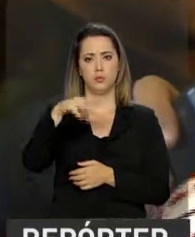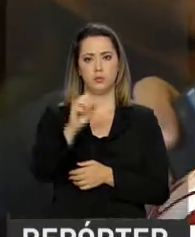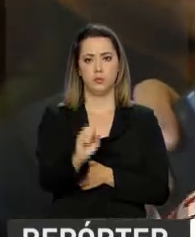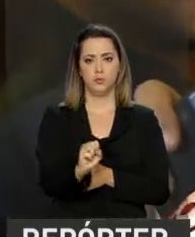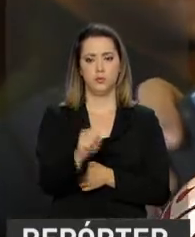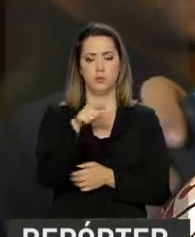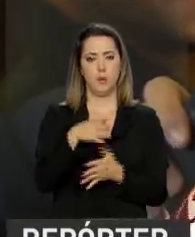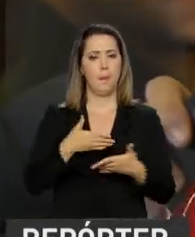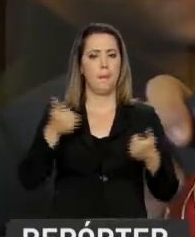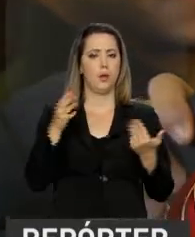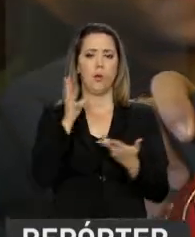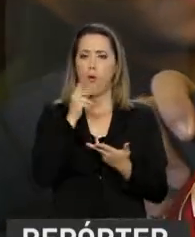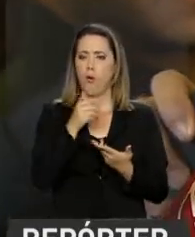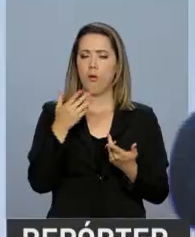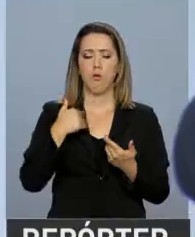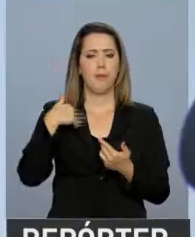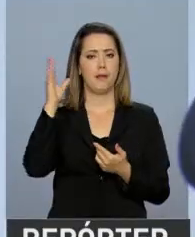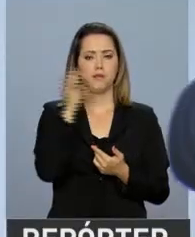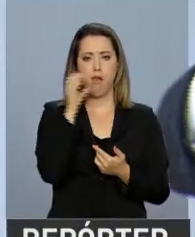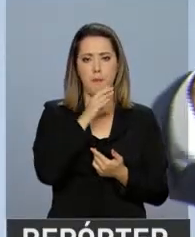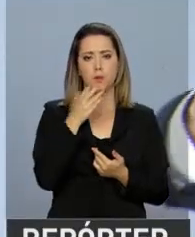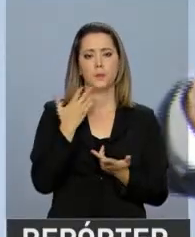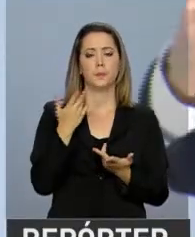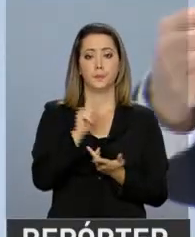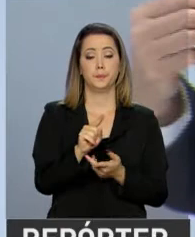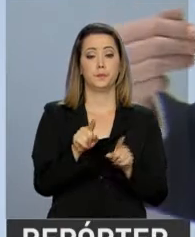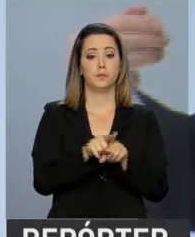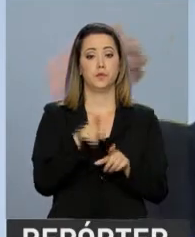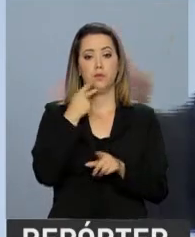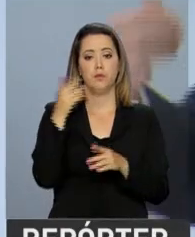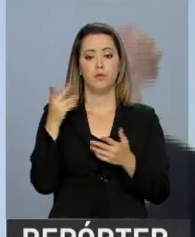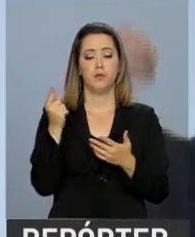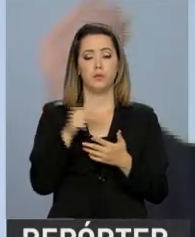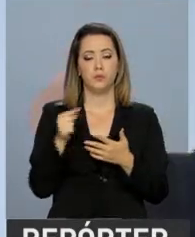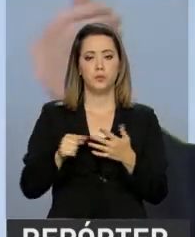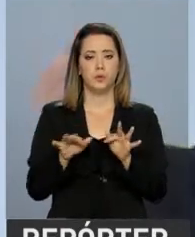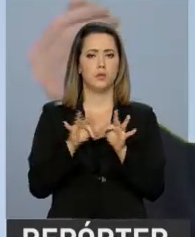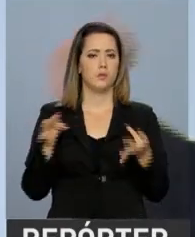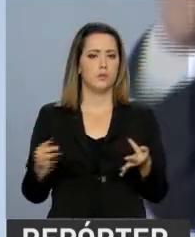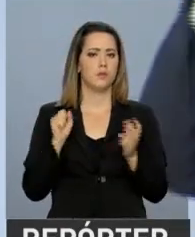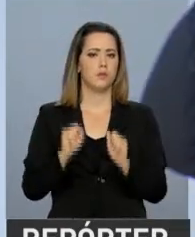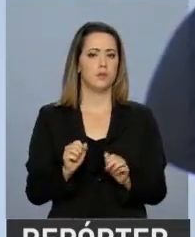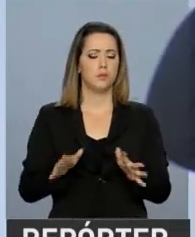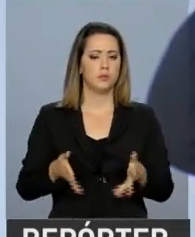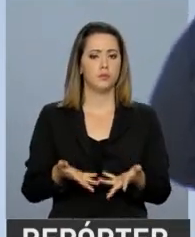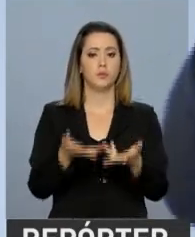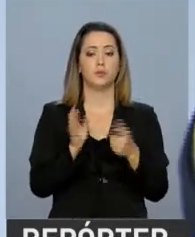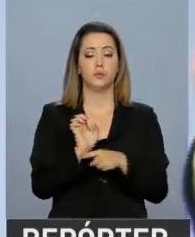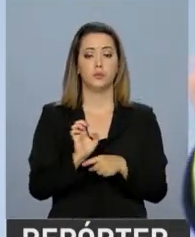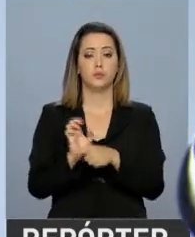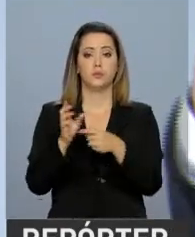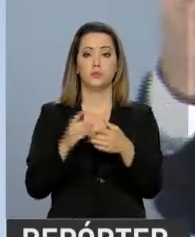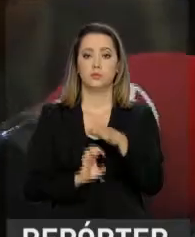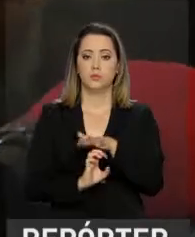à saída da mercadoria o ministro da fazenda destacou o efeito que as medidas de simplificação podem gerar no estado